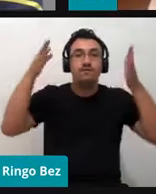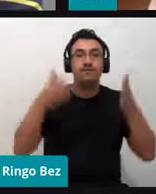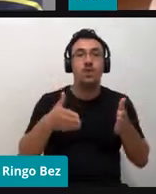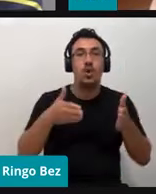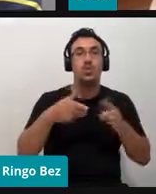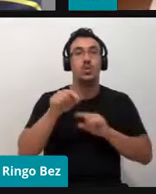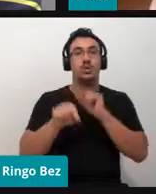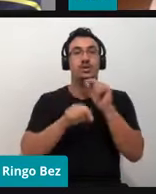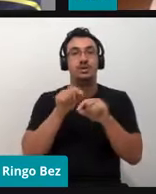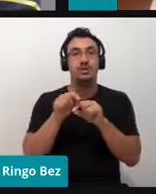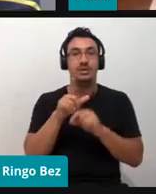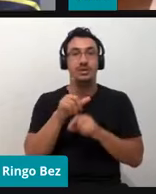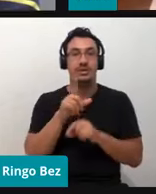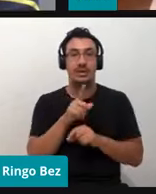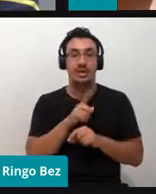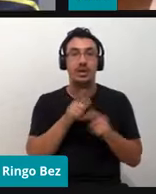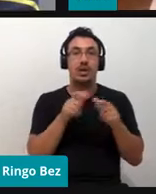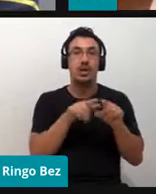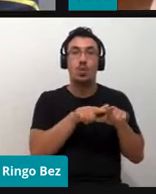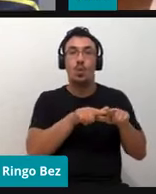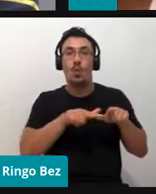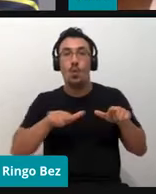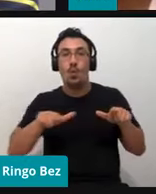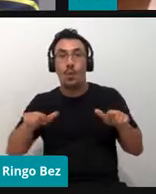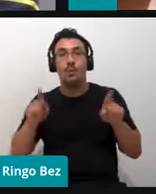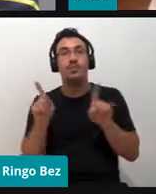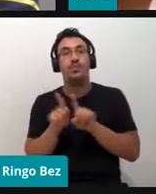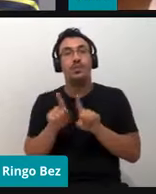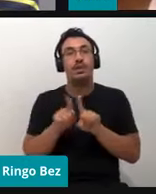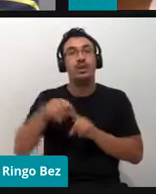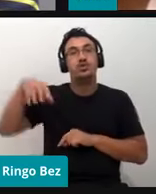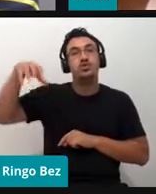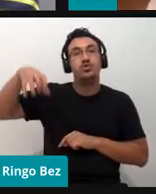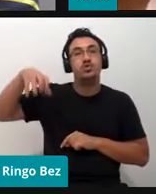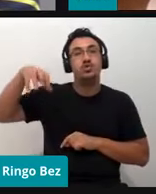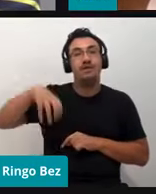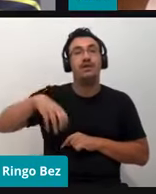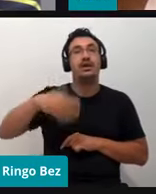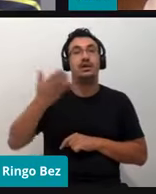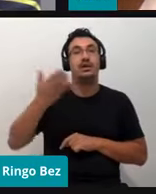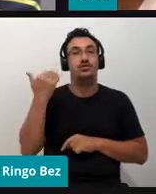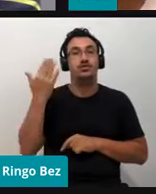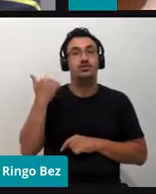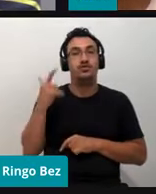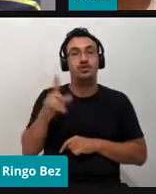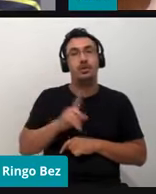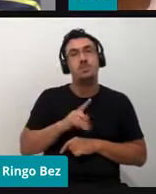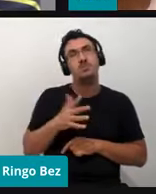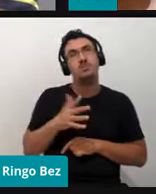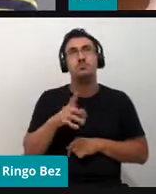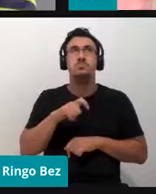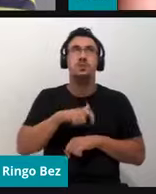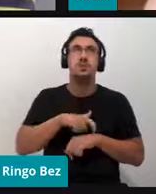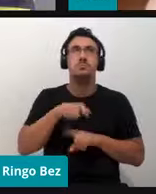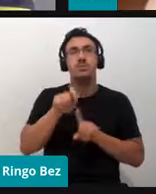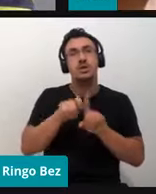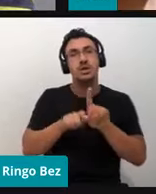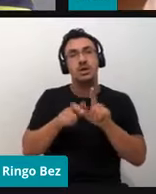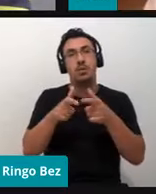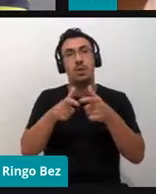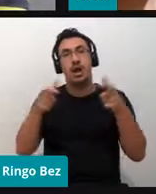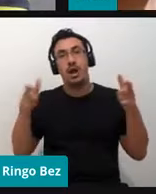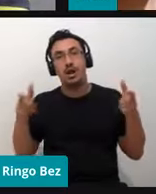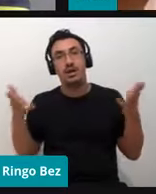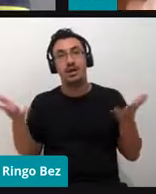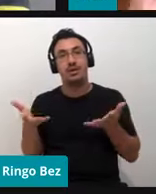tempo que você tem aumento de períodos de estiagem, você tem aquela chuva que antigamente estaria chovendo num período maior, concentrada em